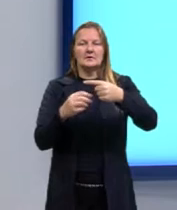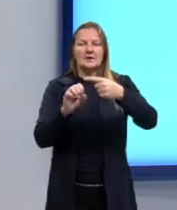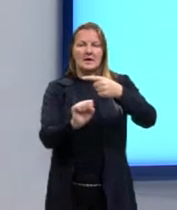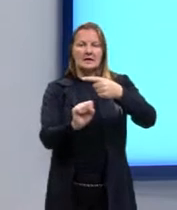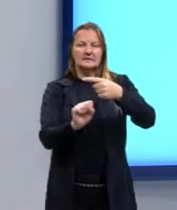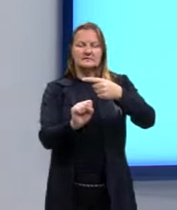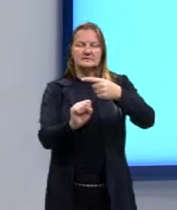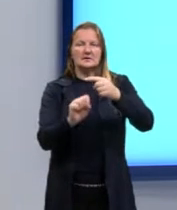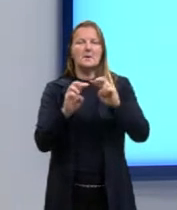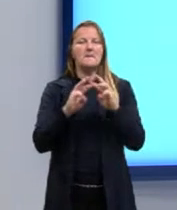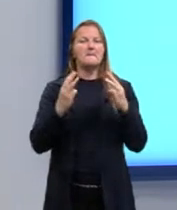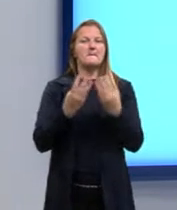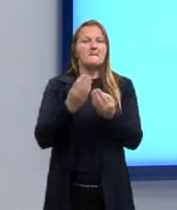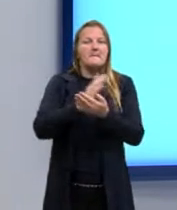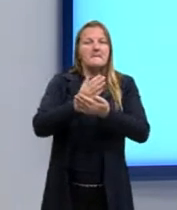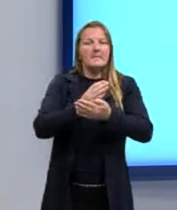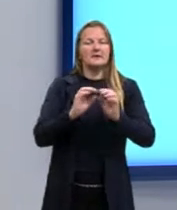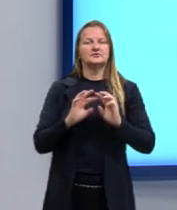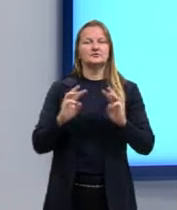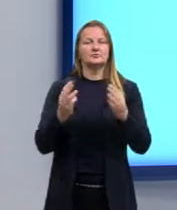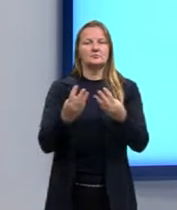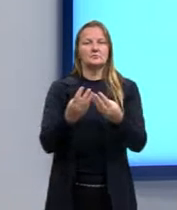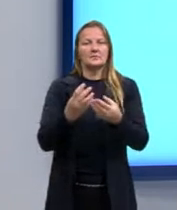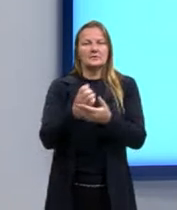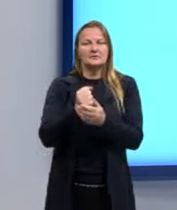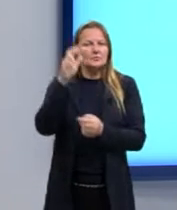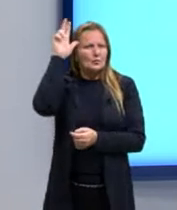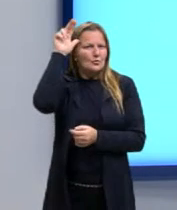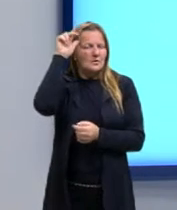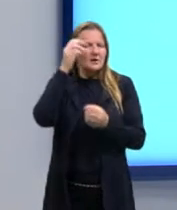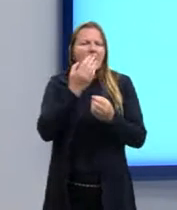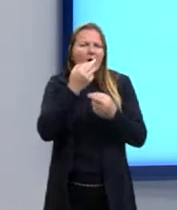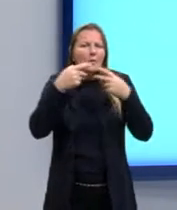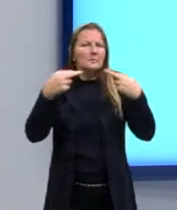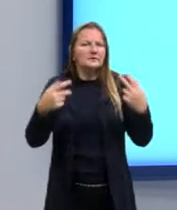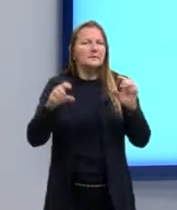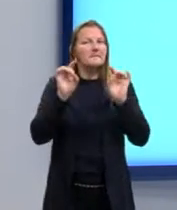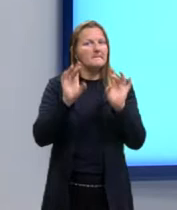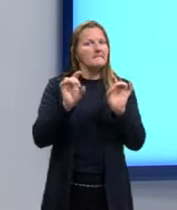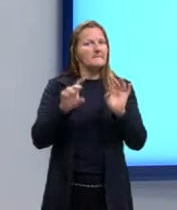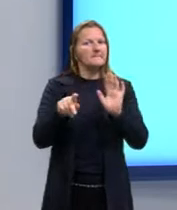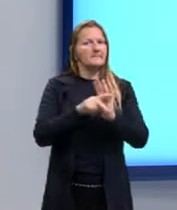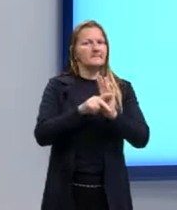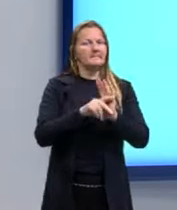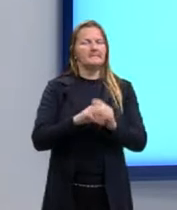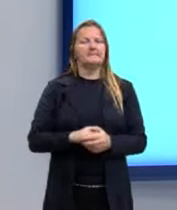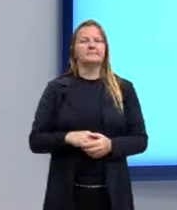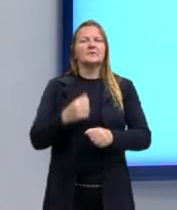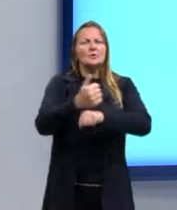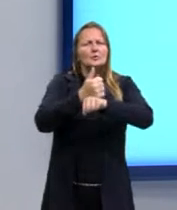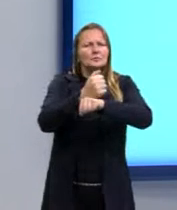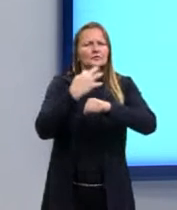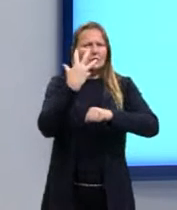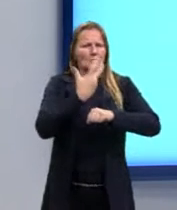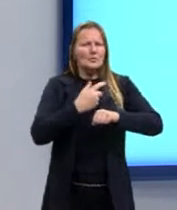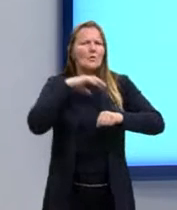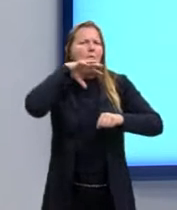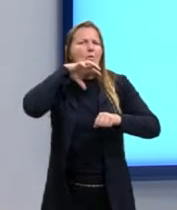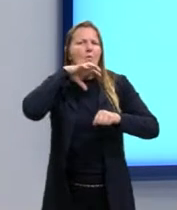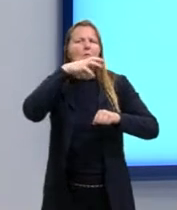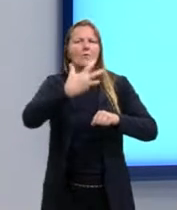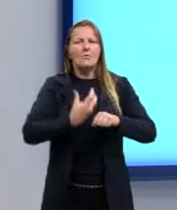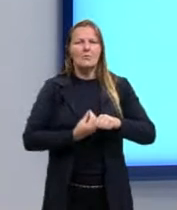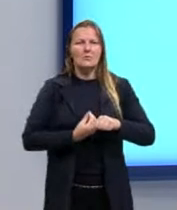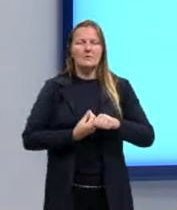dos coelhos que foram alimentados com uma determinada ração os outros tecnistas substituirá